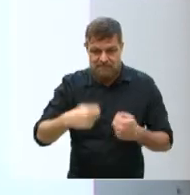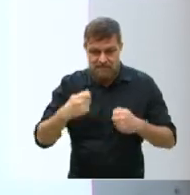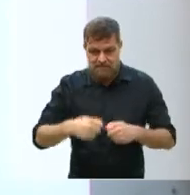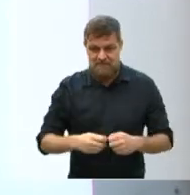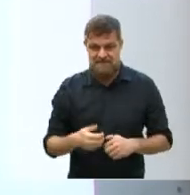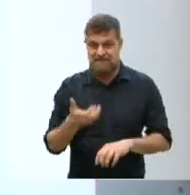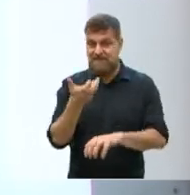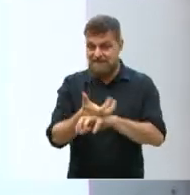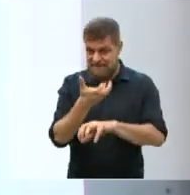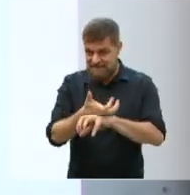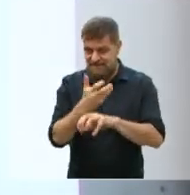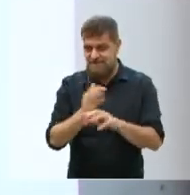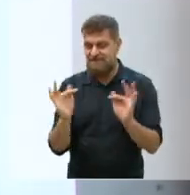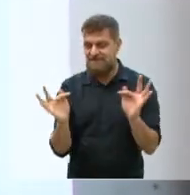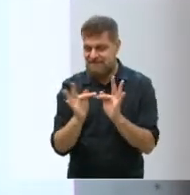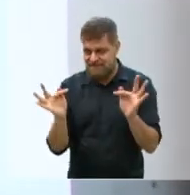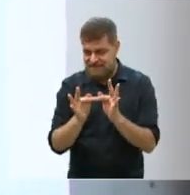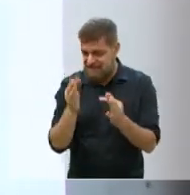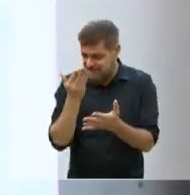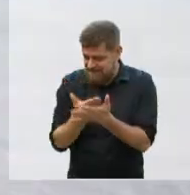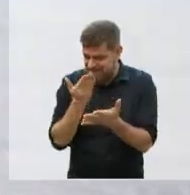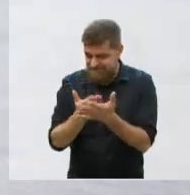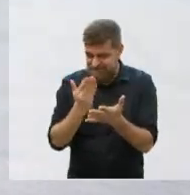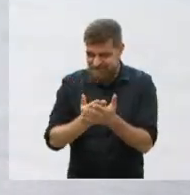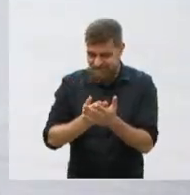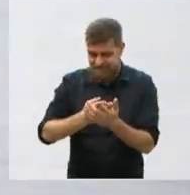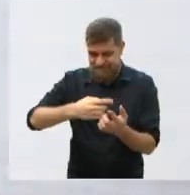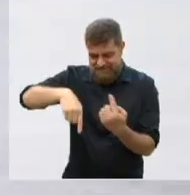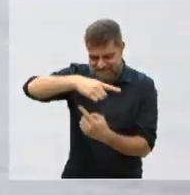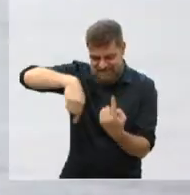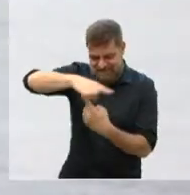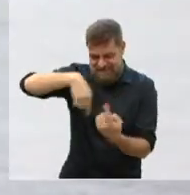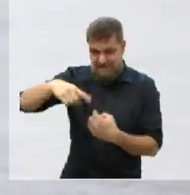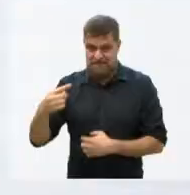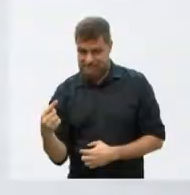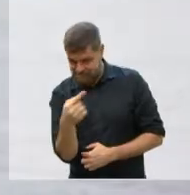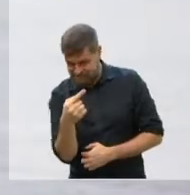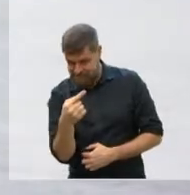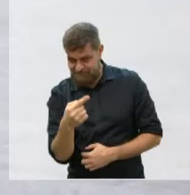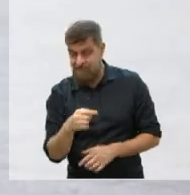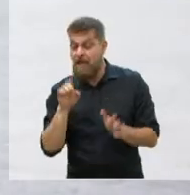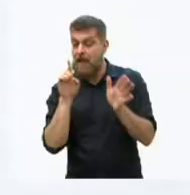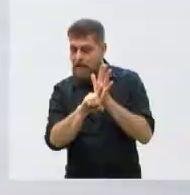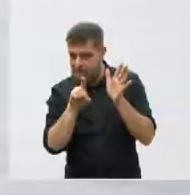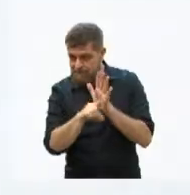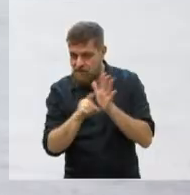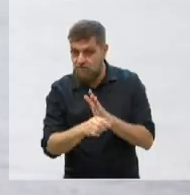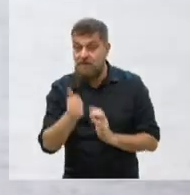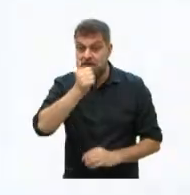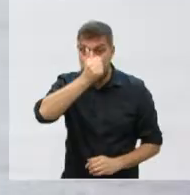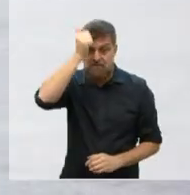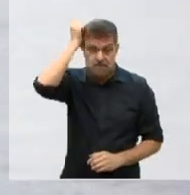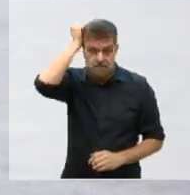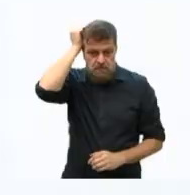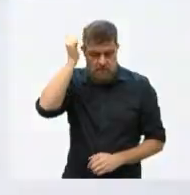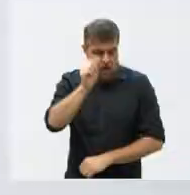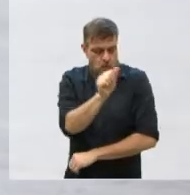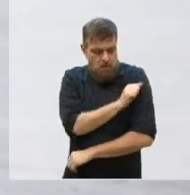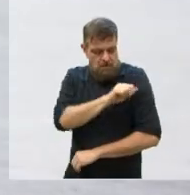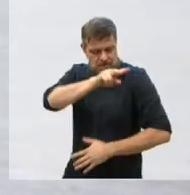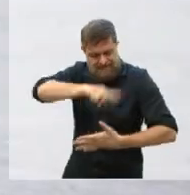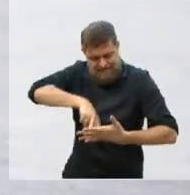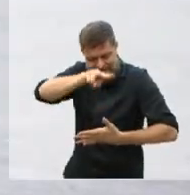no giro da bailarina? Sem dúvida nenhuma, isso cai demais. E é bom que o aluno leia isso,